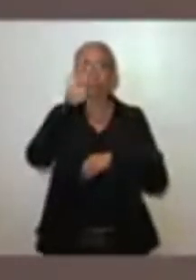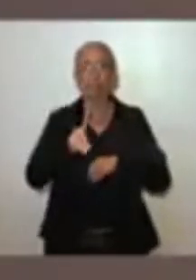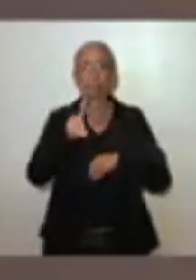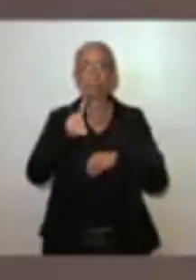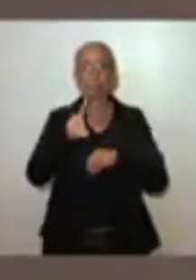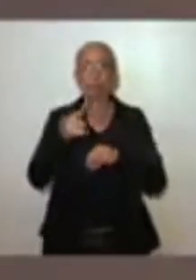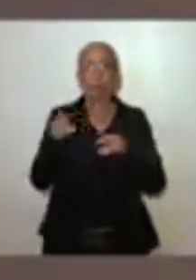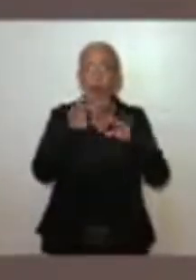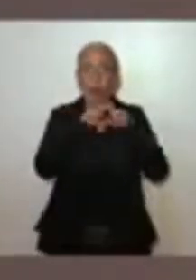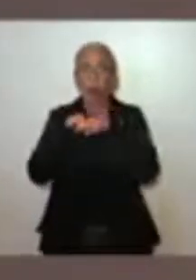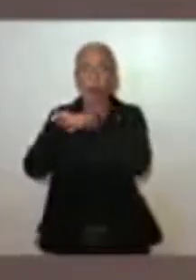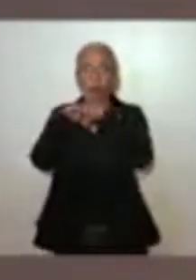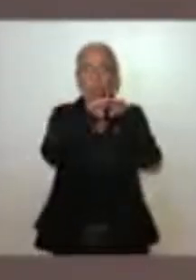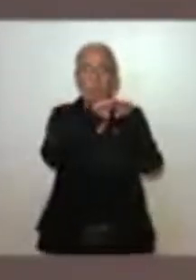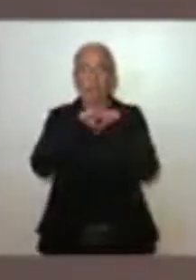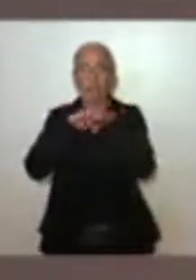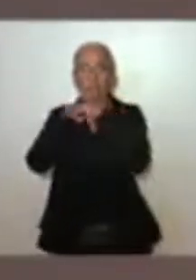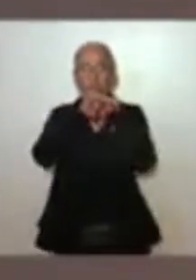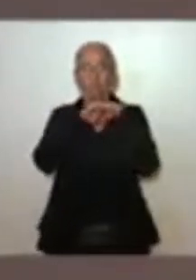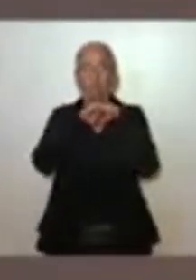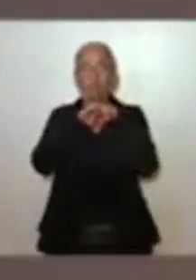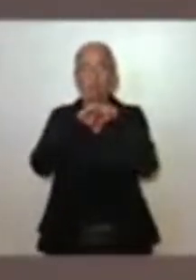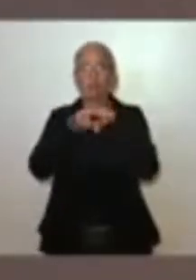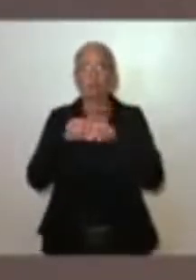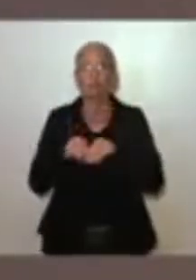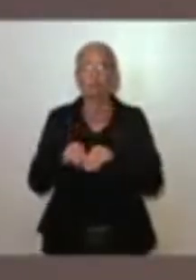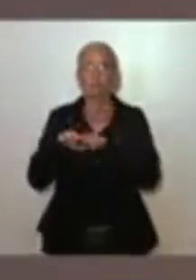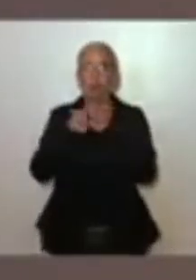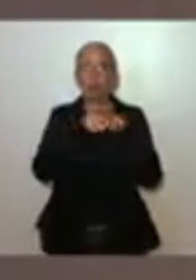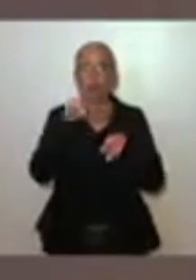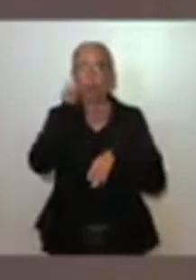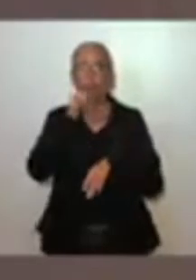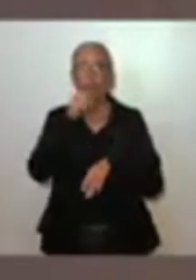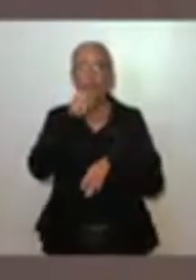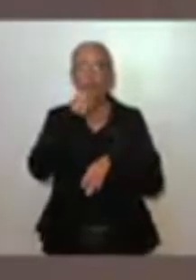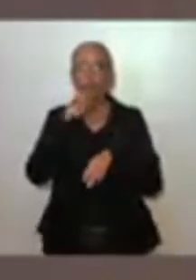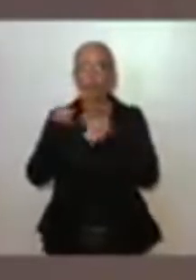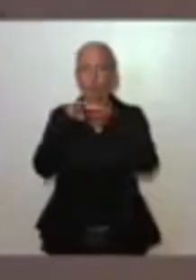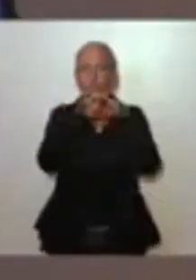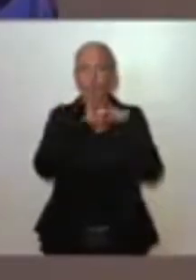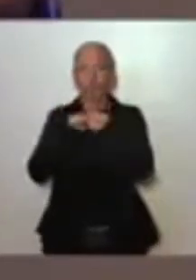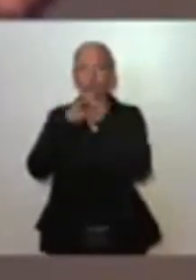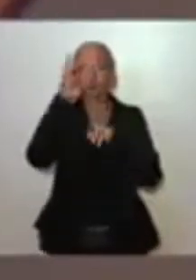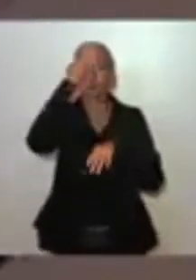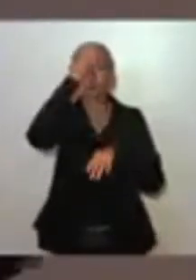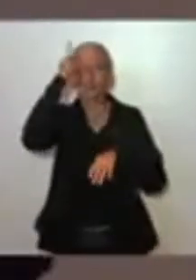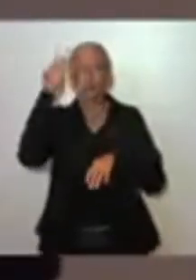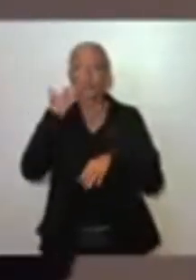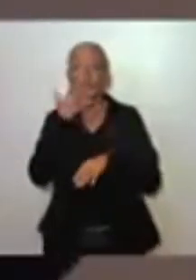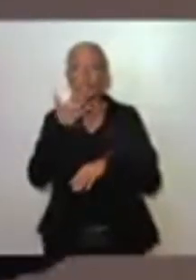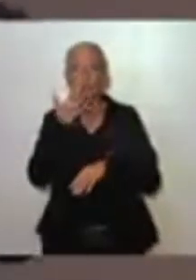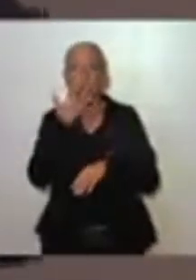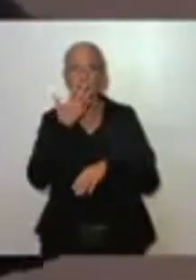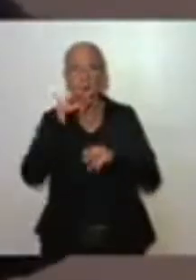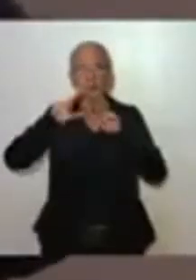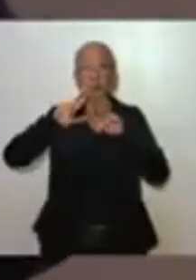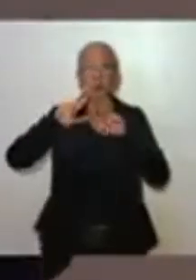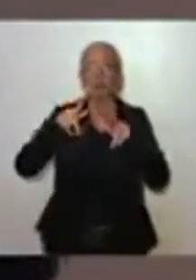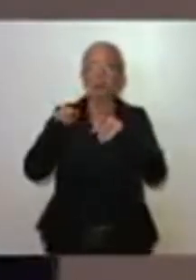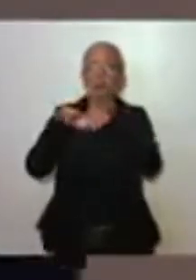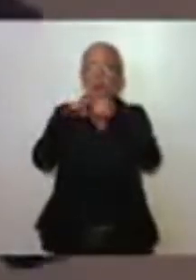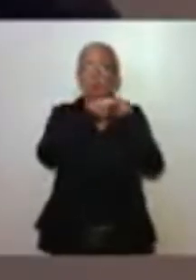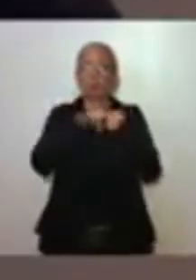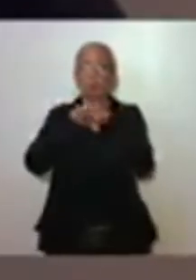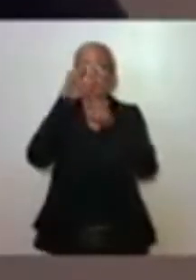aí a igualdade de homens e mulheres igualdade entre pessoas de raças diferentes em